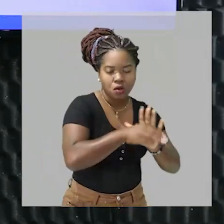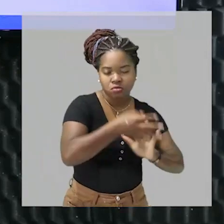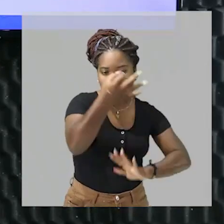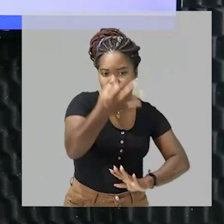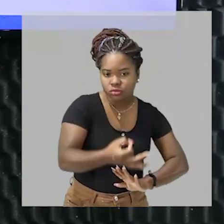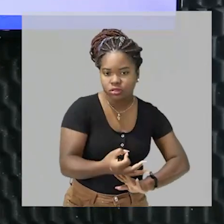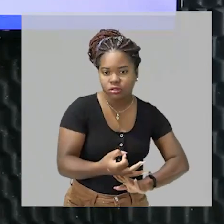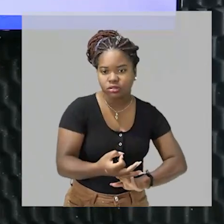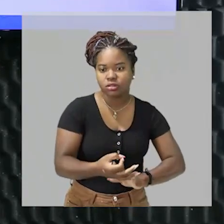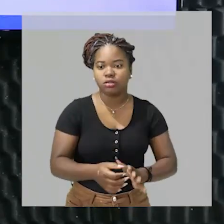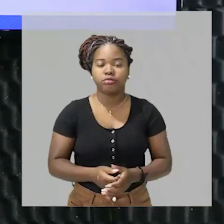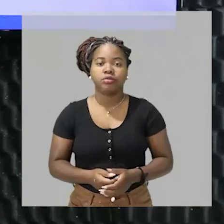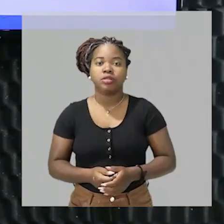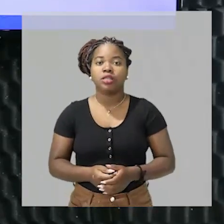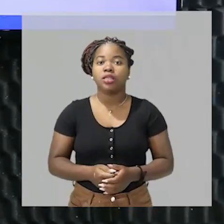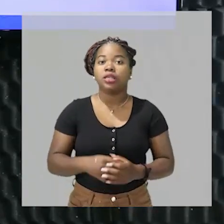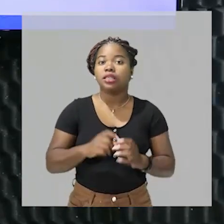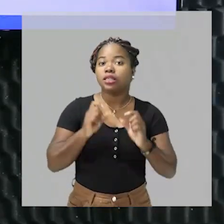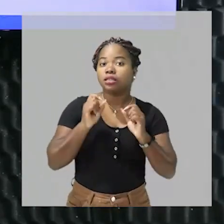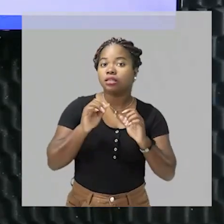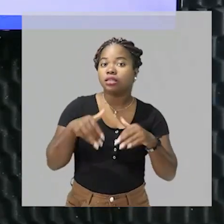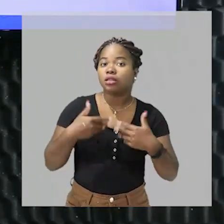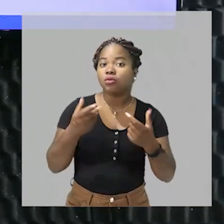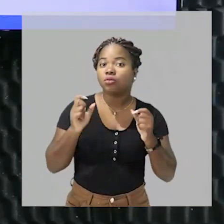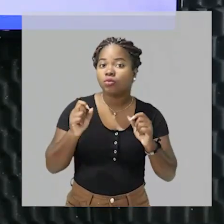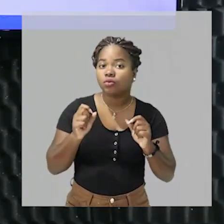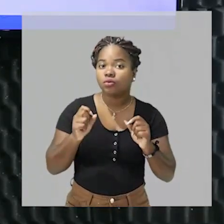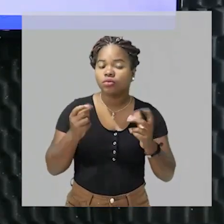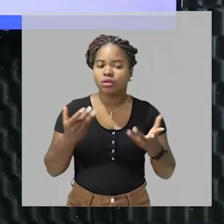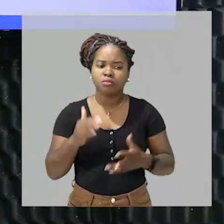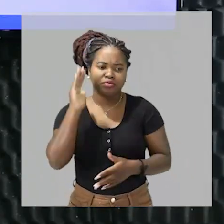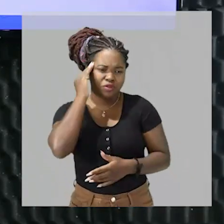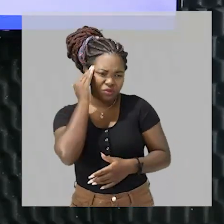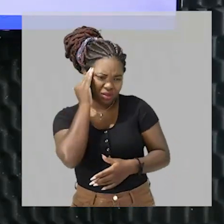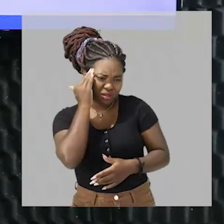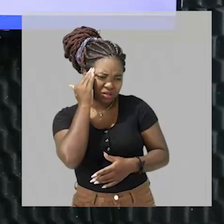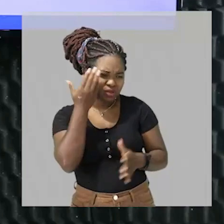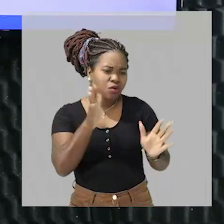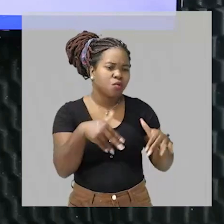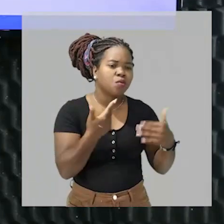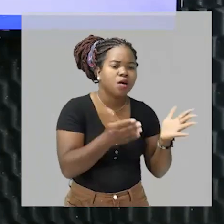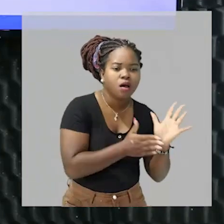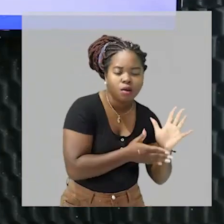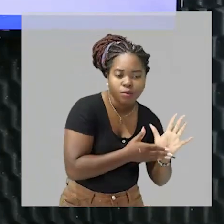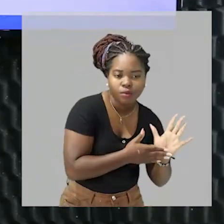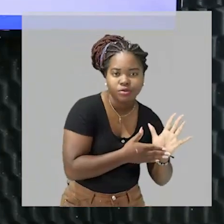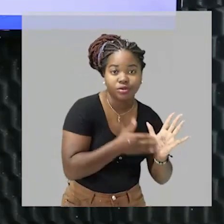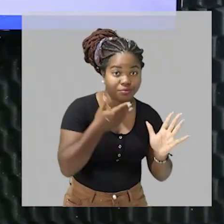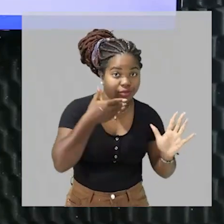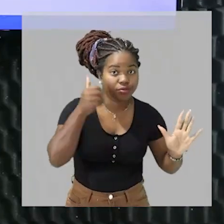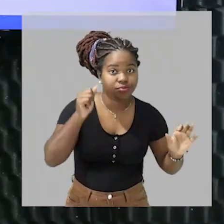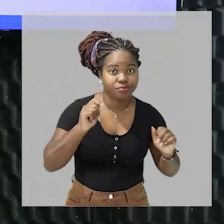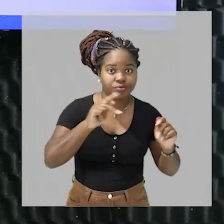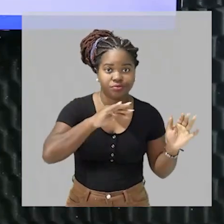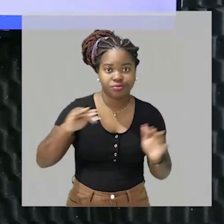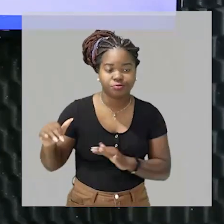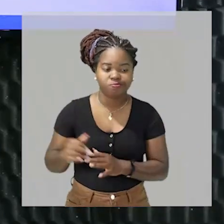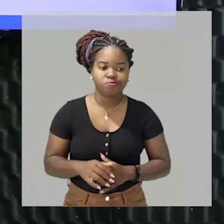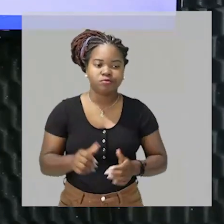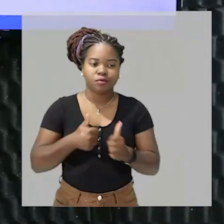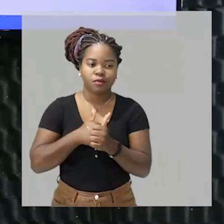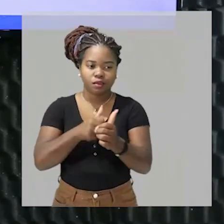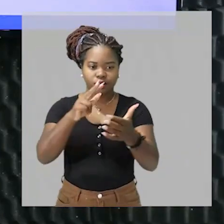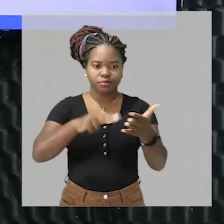pergunta correta é, eu não entendi do que se trata a proposta. A intervenção no caso, 2016 do Enem. A origem